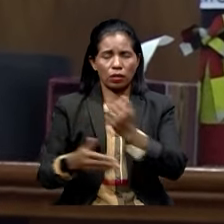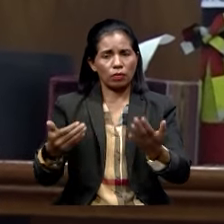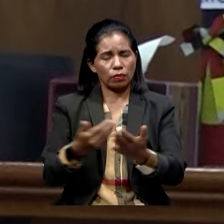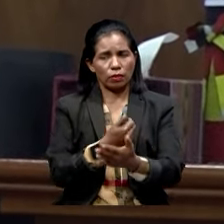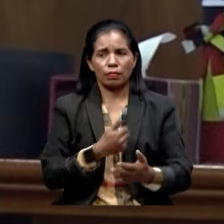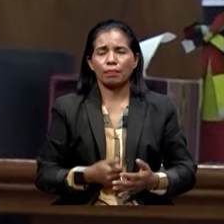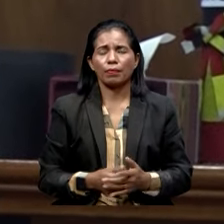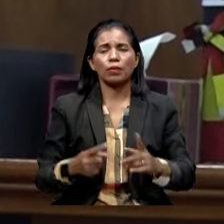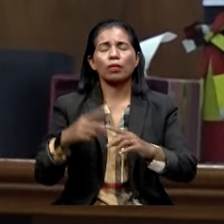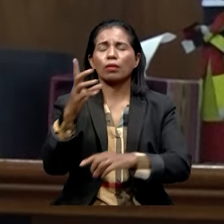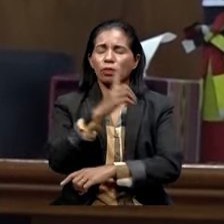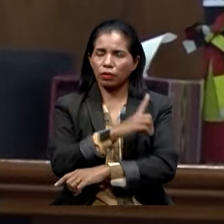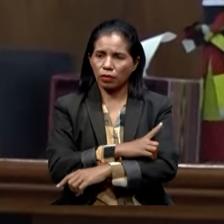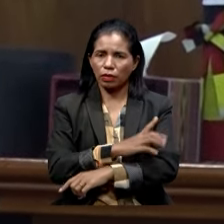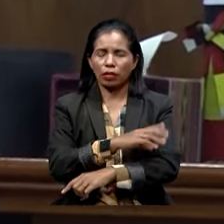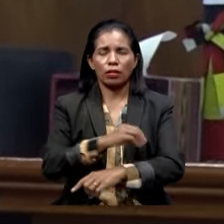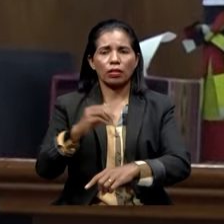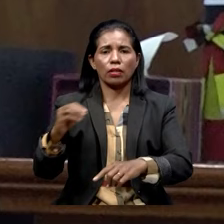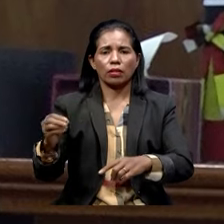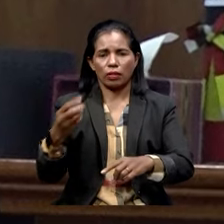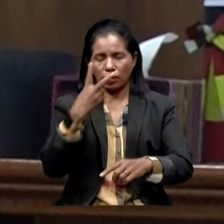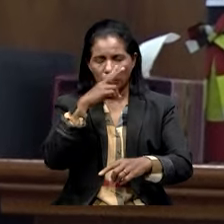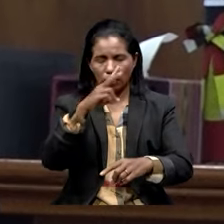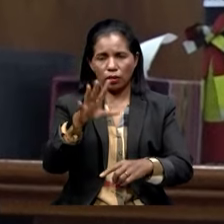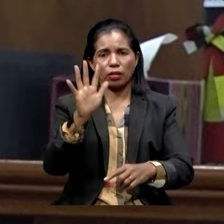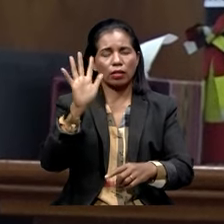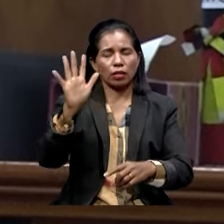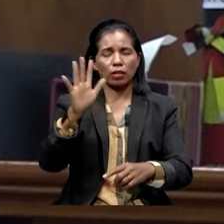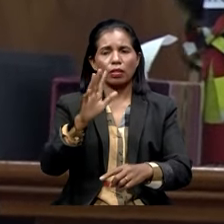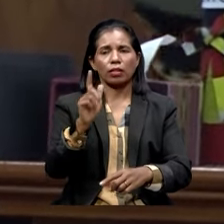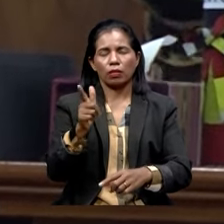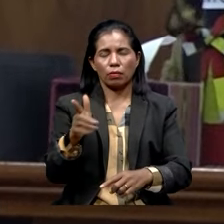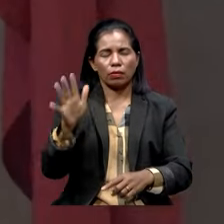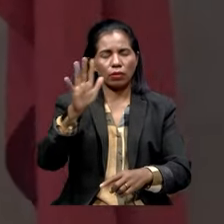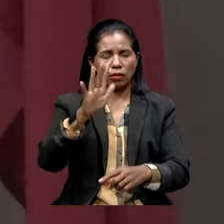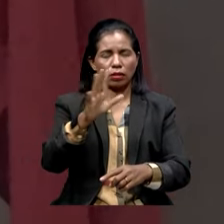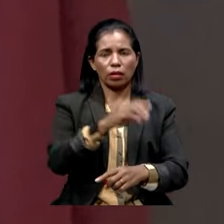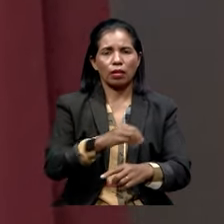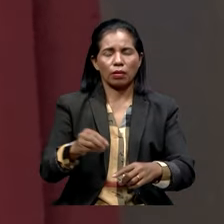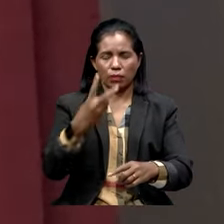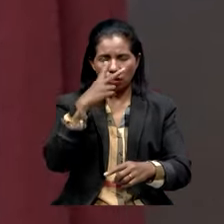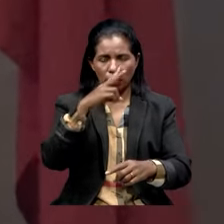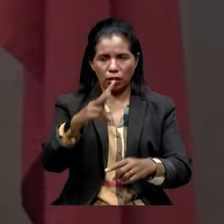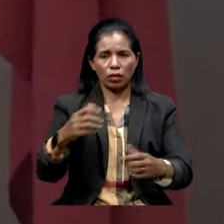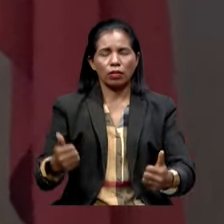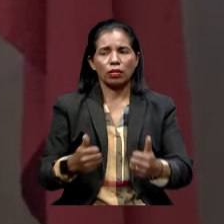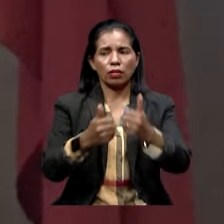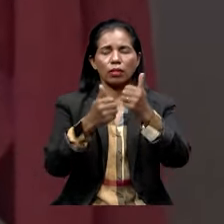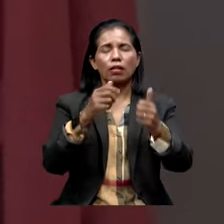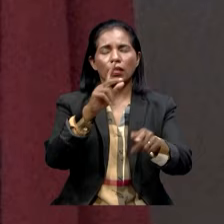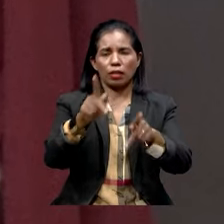Hoje, ao celebrarmos o 25º aniversário da Consulta Popular, que abriu o caminho